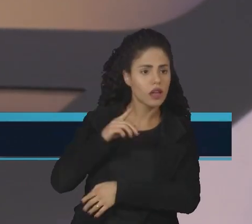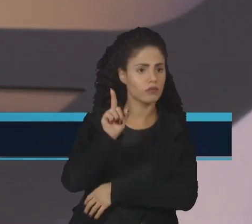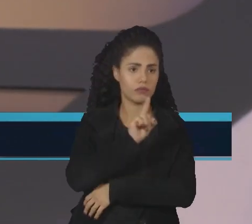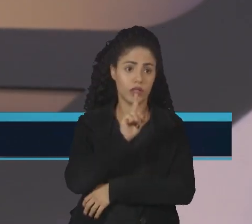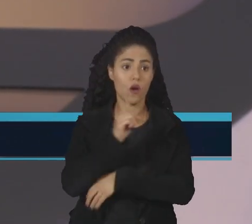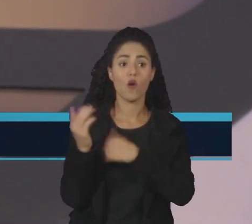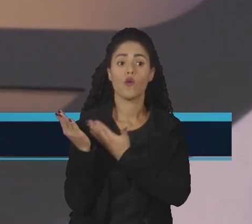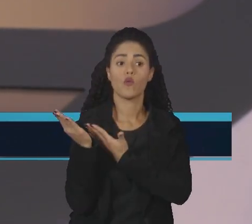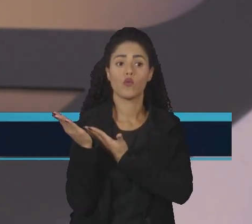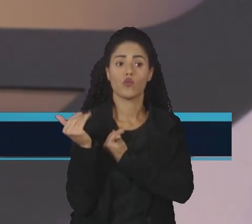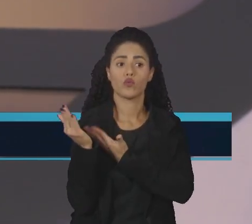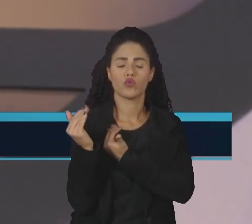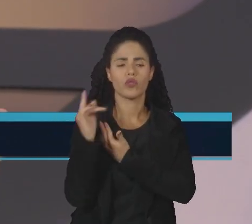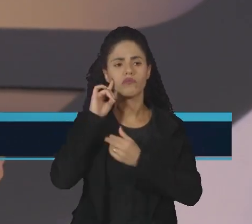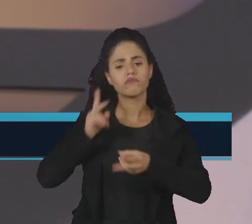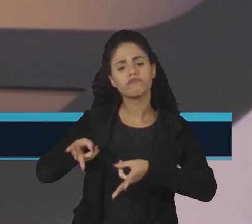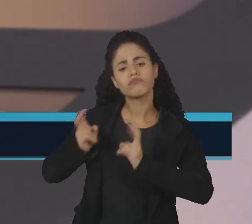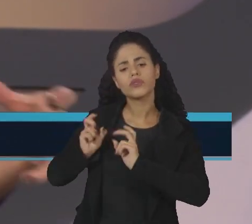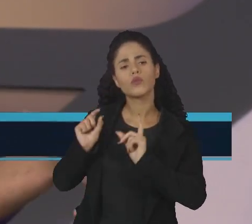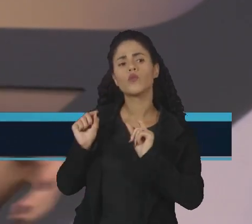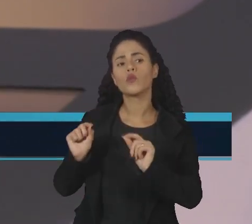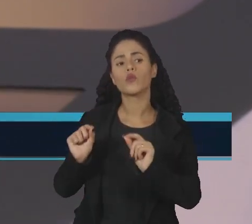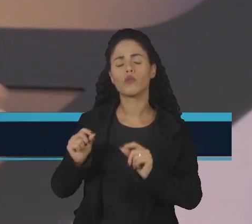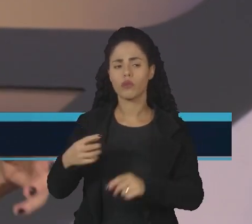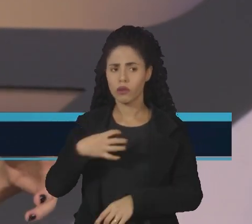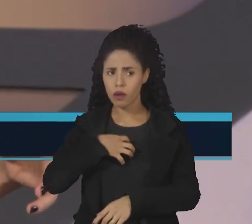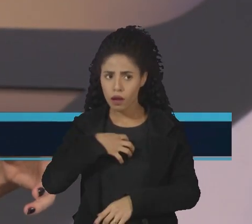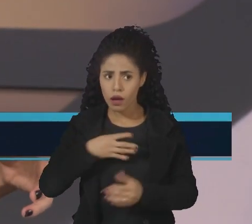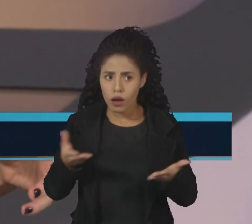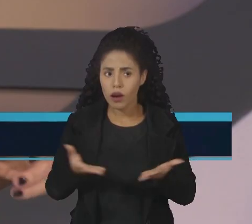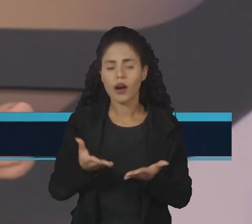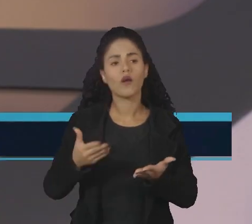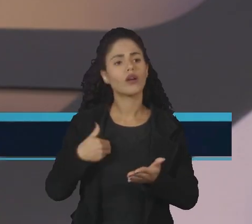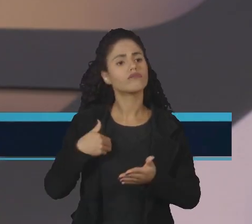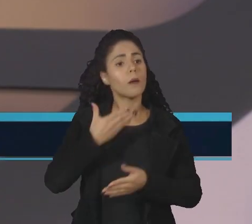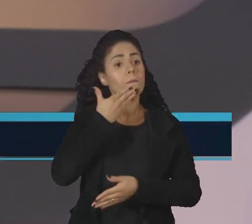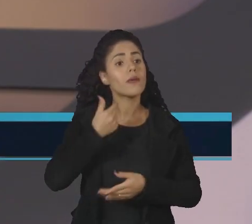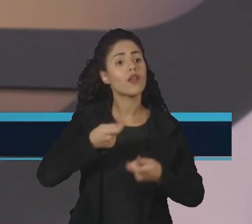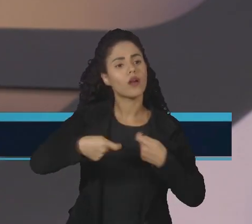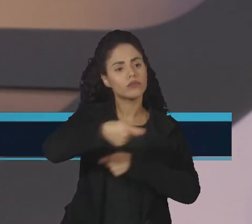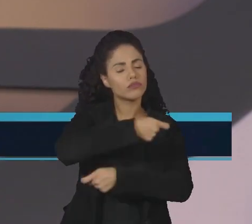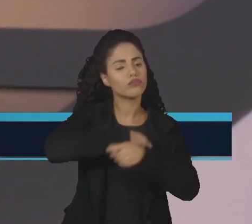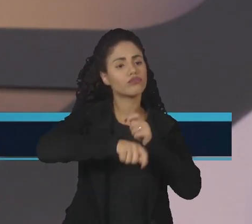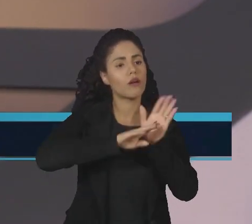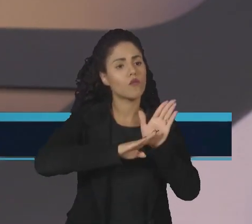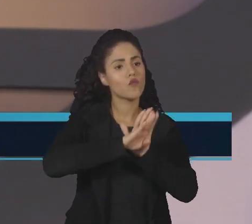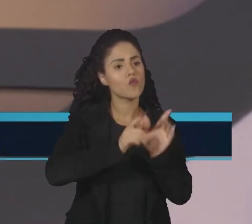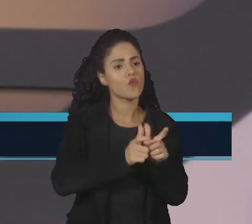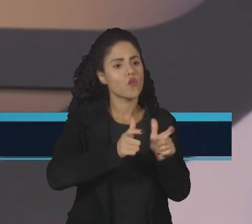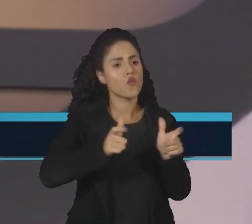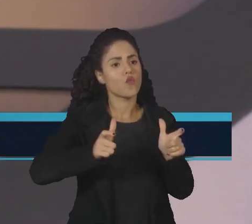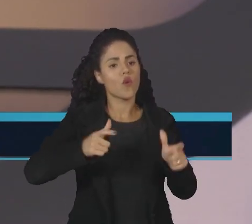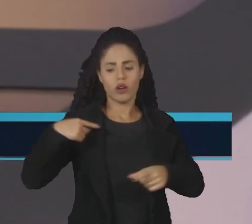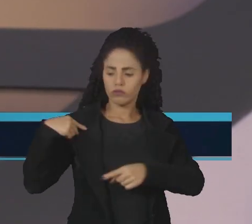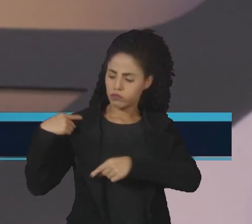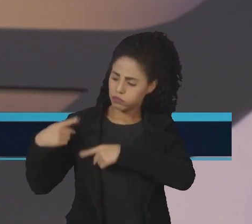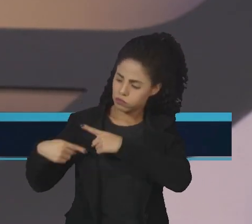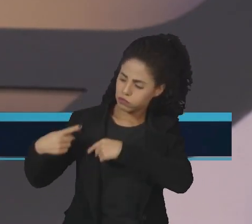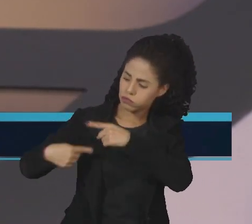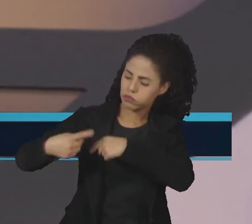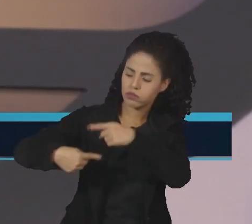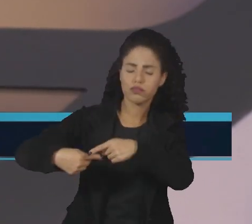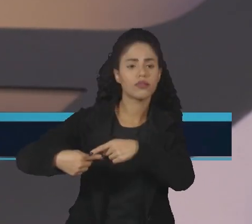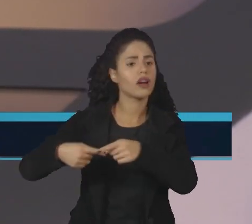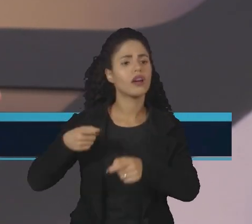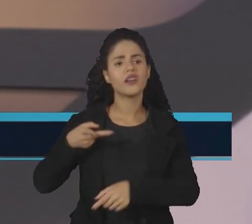ao mesmo tempo que eu vejo como um sinal positivo, no sentido de que está mais aquecido, mas também as novas gerações, elas estão acostumadas a não